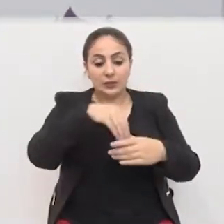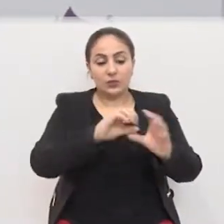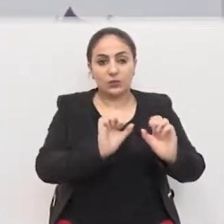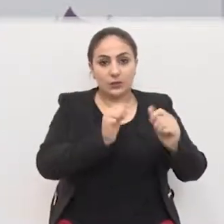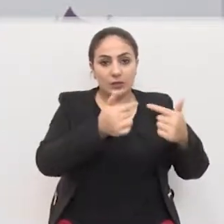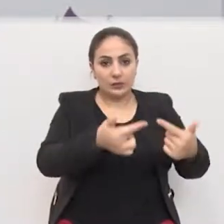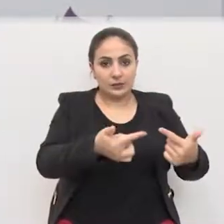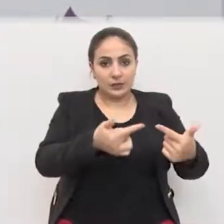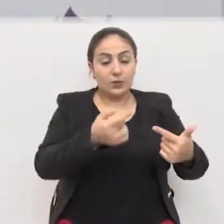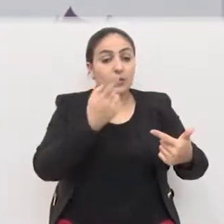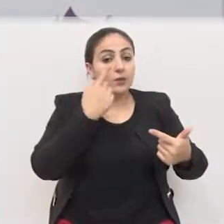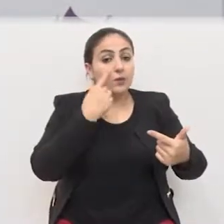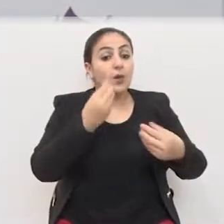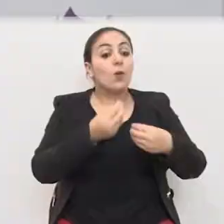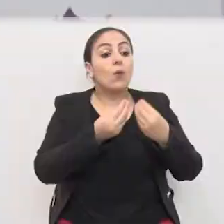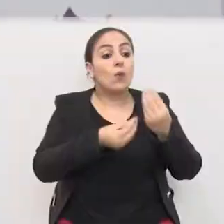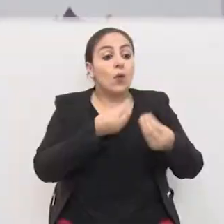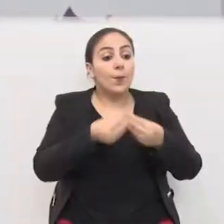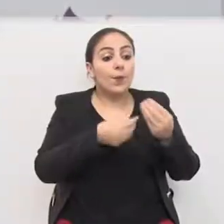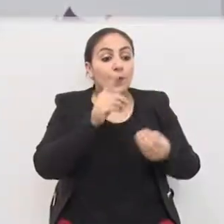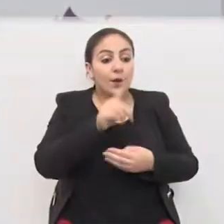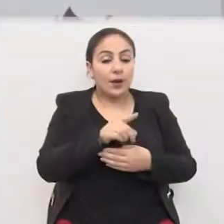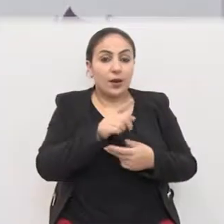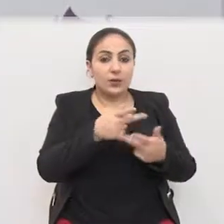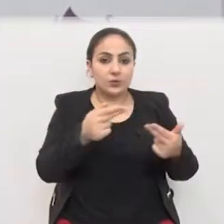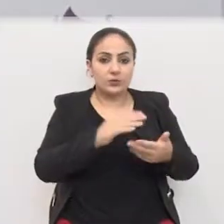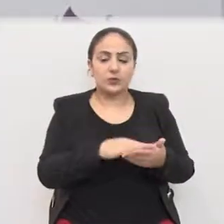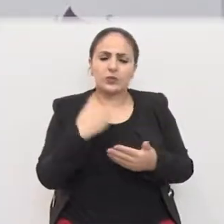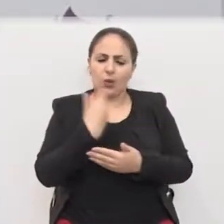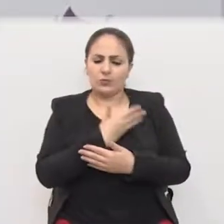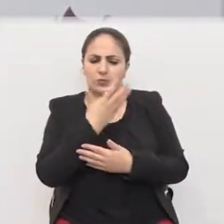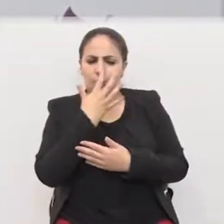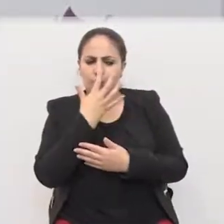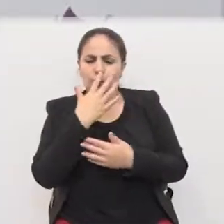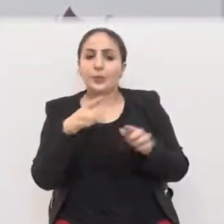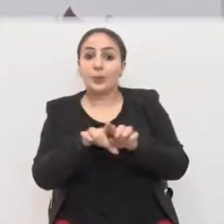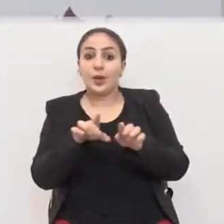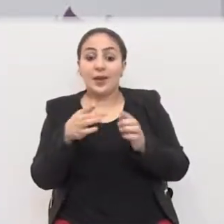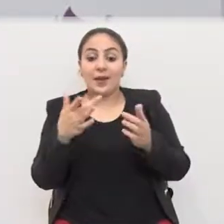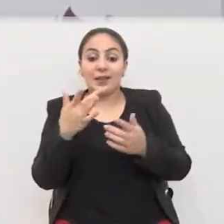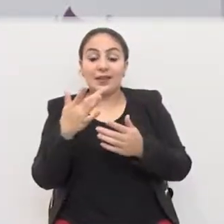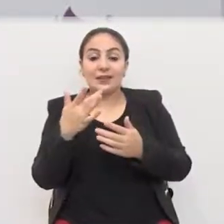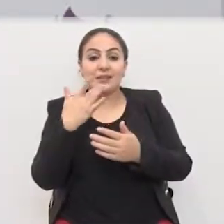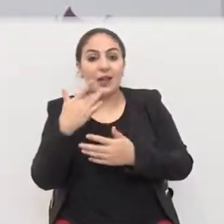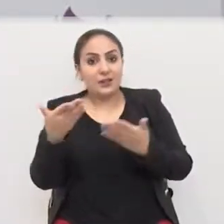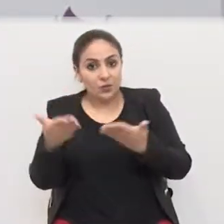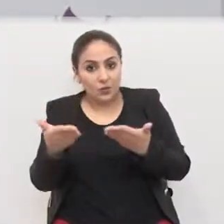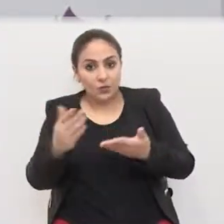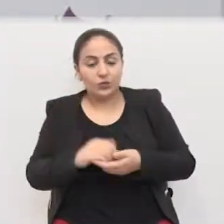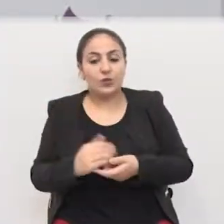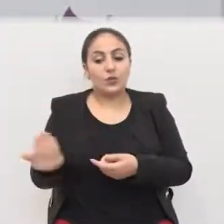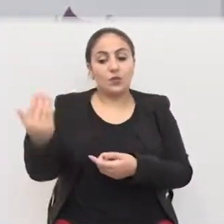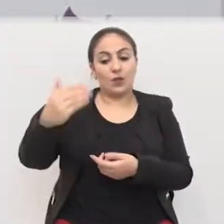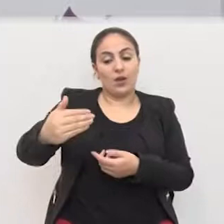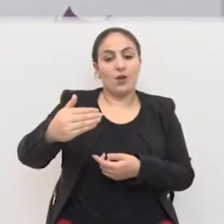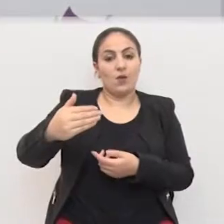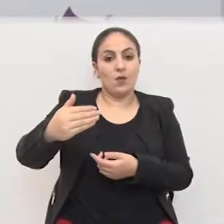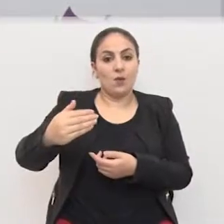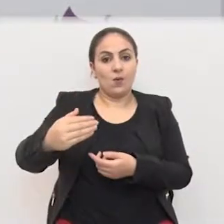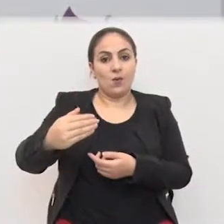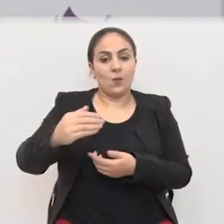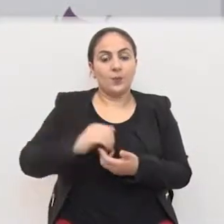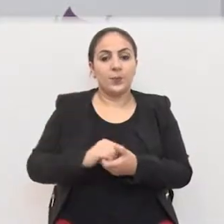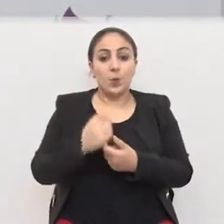da ação e ver quais são os encaminhamentos. E nos surpreendemos também na tarde de hoje, onde uma outra empresa veio até a Câmara de Vereadores, a pedido do vereador Matheus